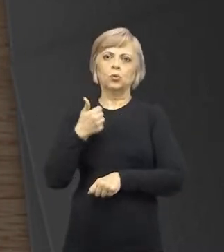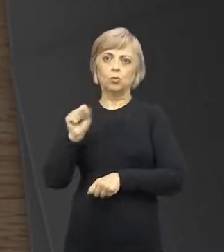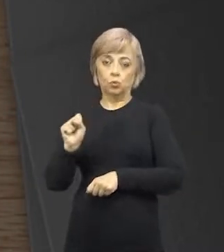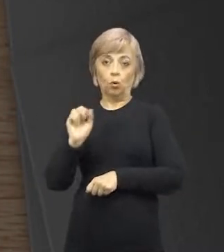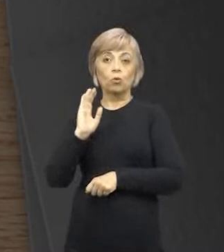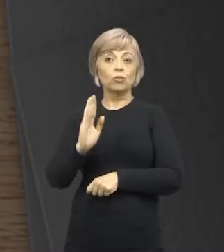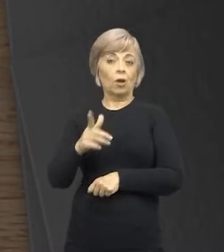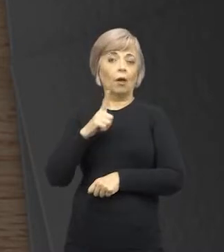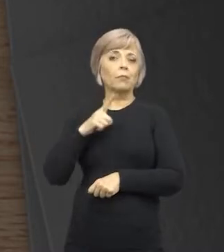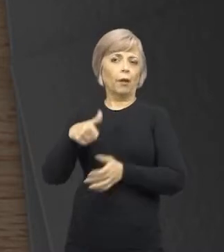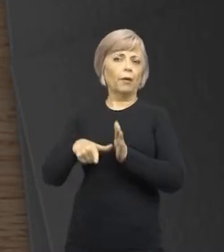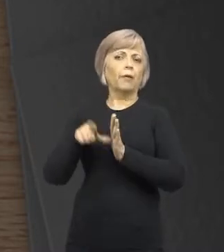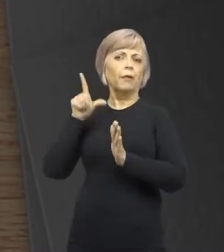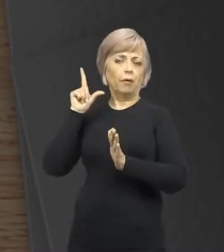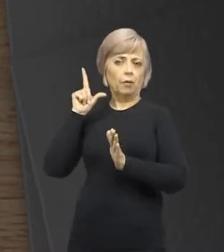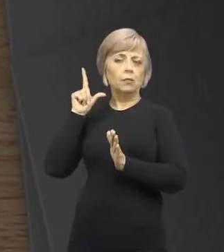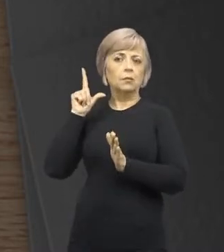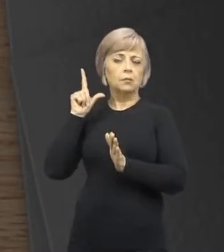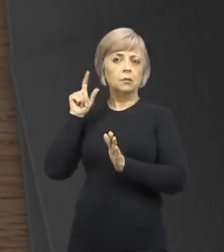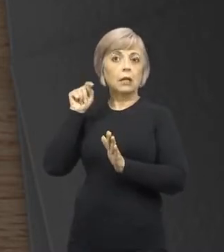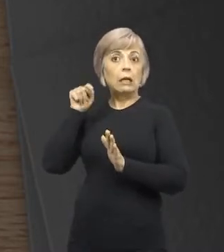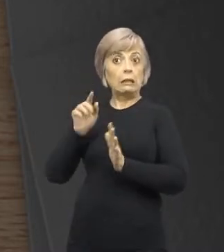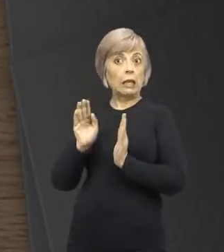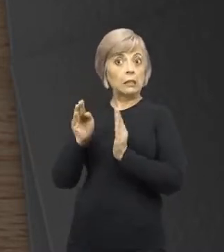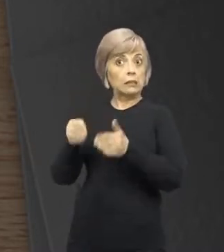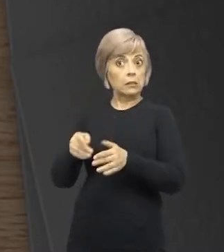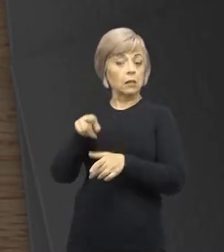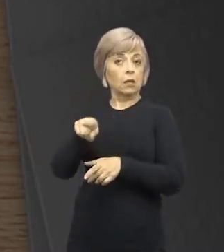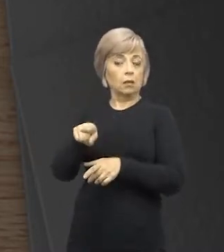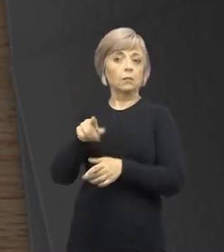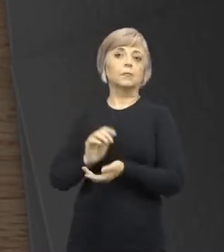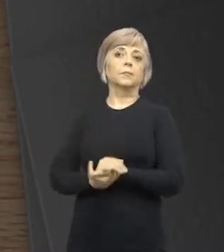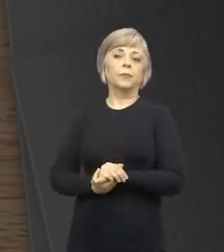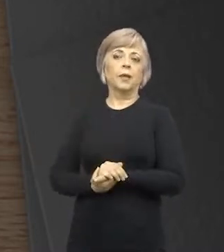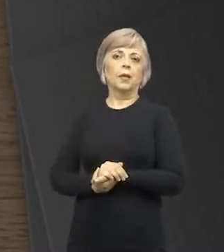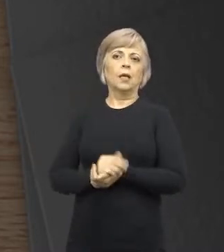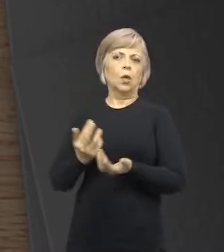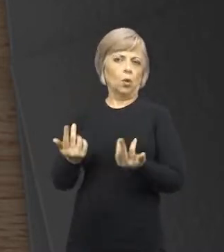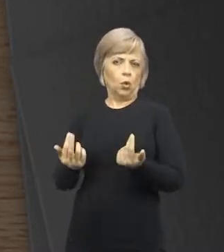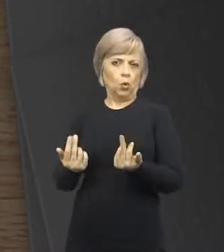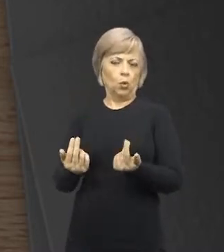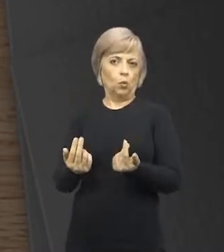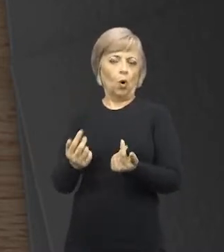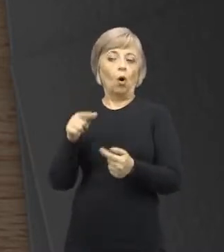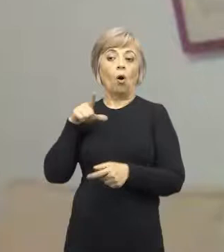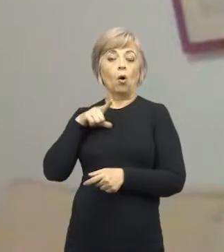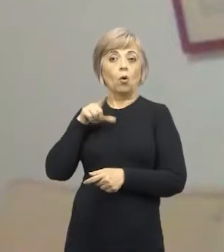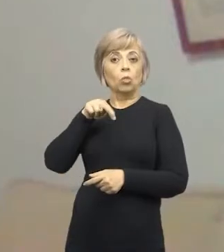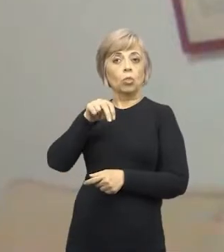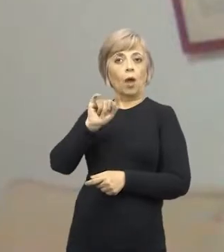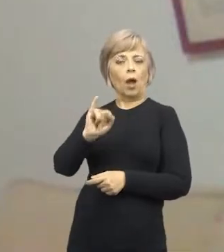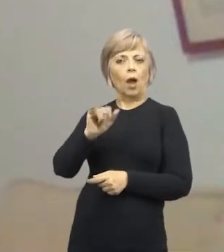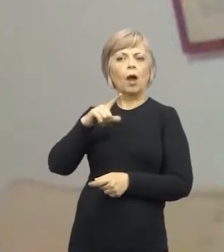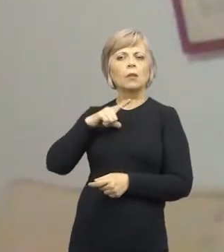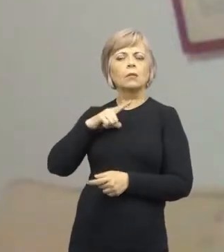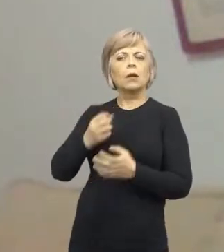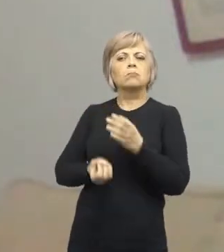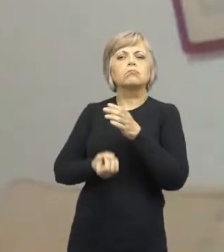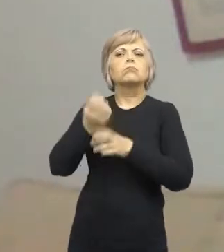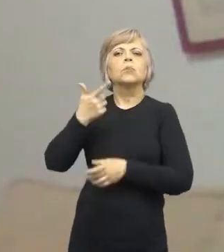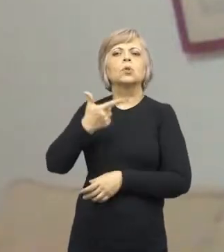houvesse articulações anteriores, nessa forma ele existe a partir de